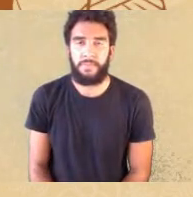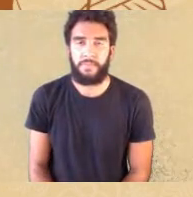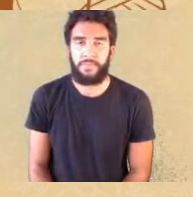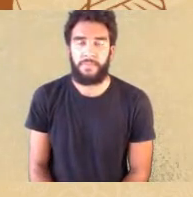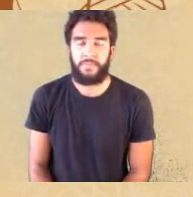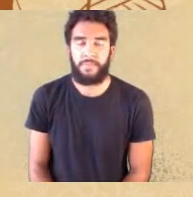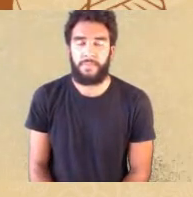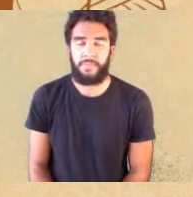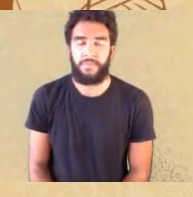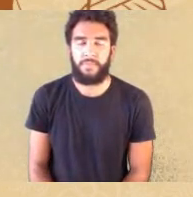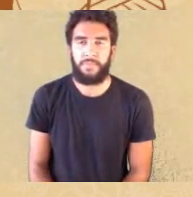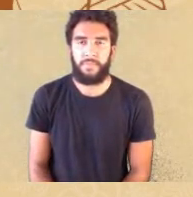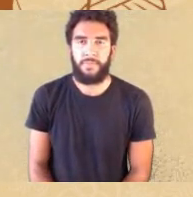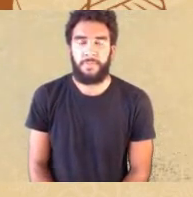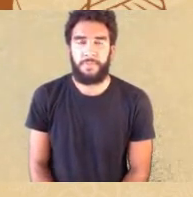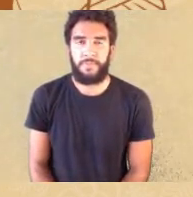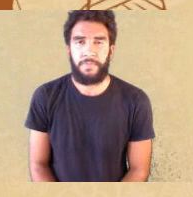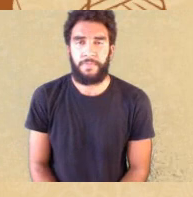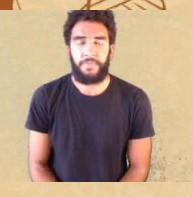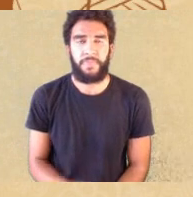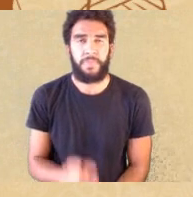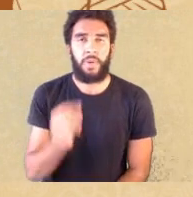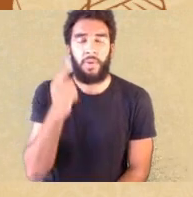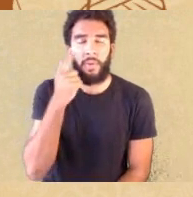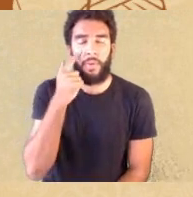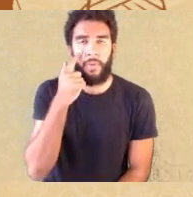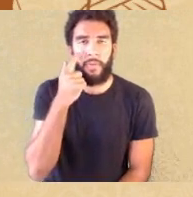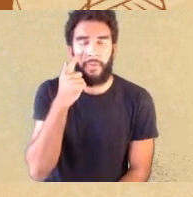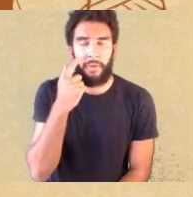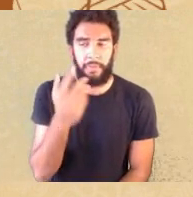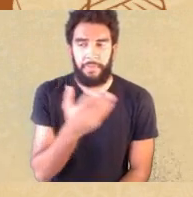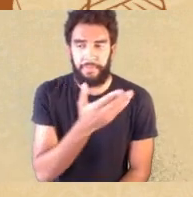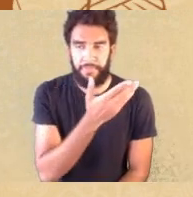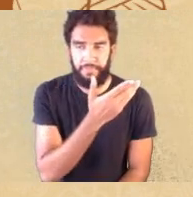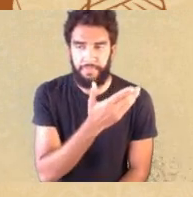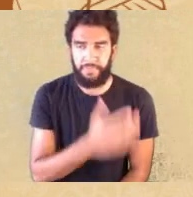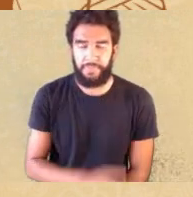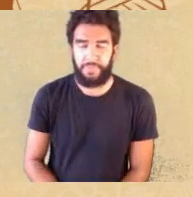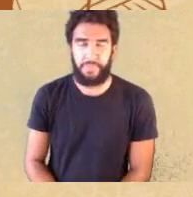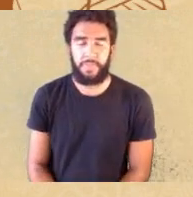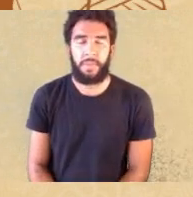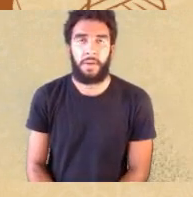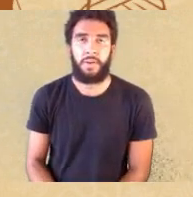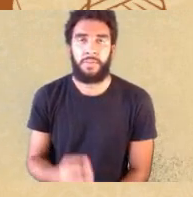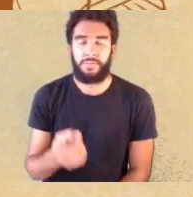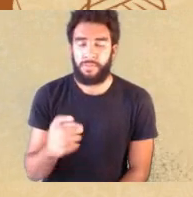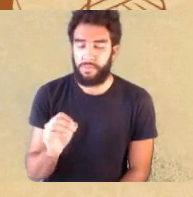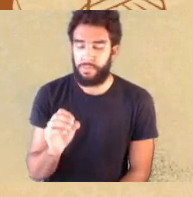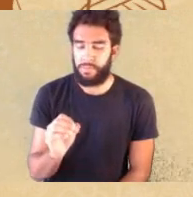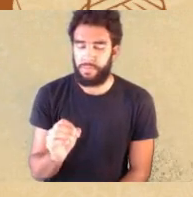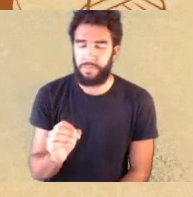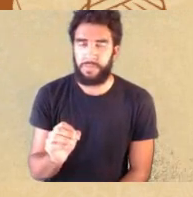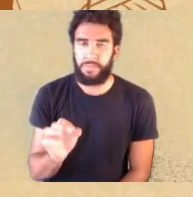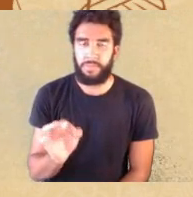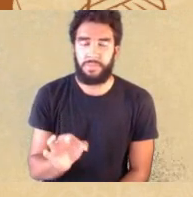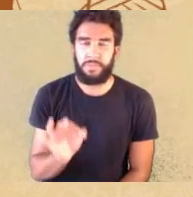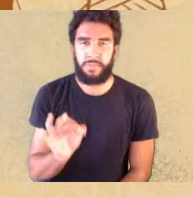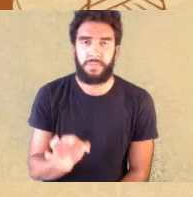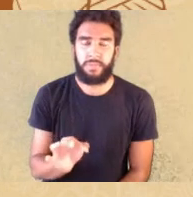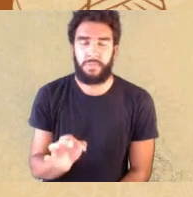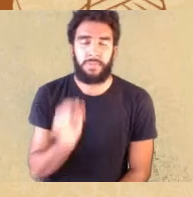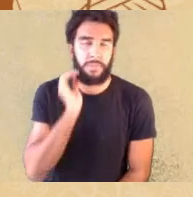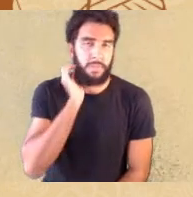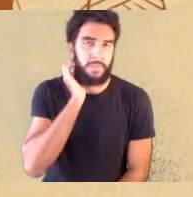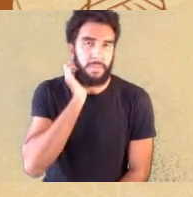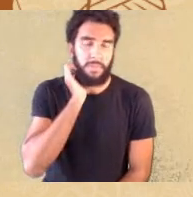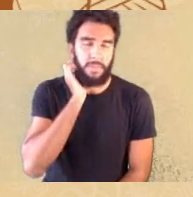país, o que, que a gente viu aí, né? Pelo menos 100% no Camboja,